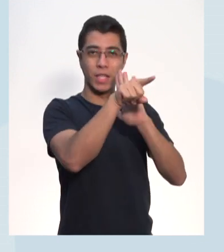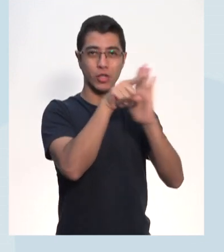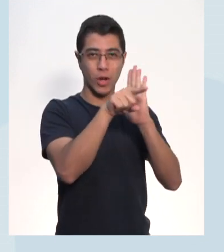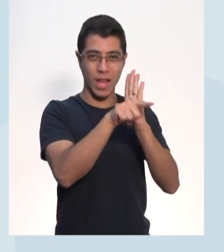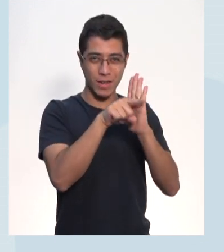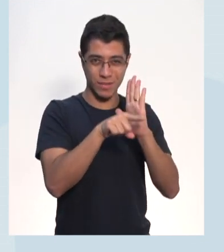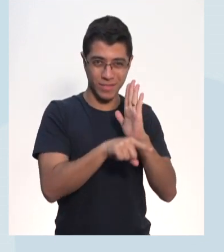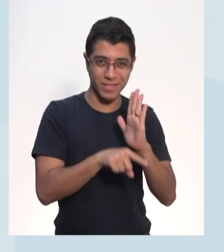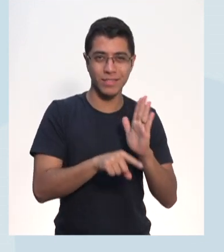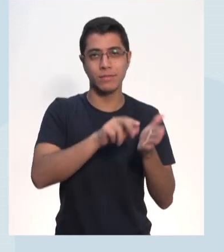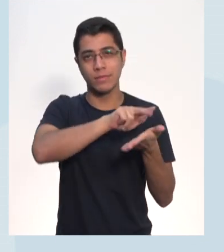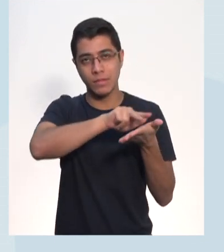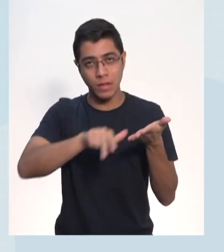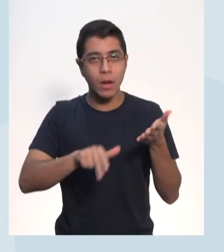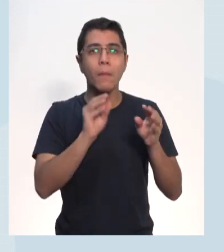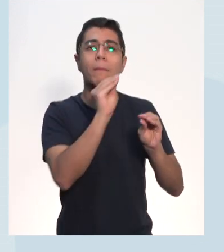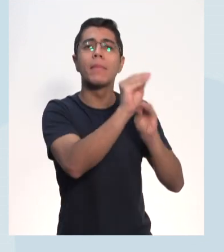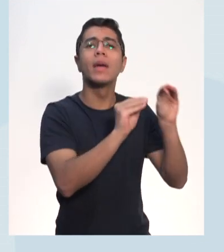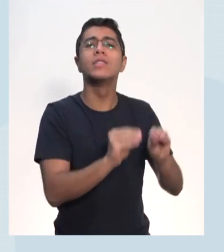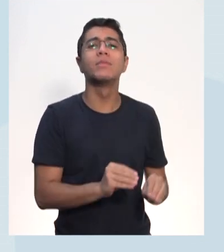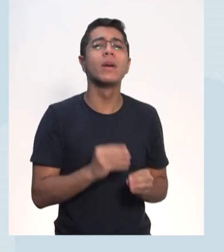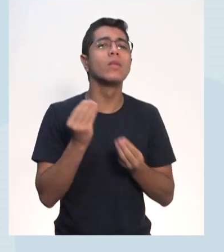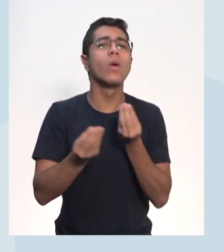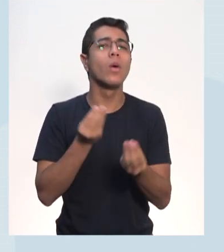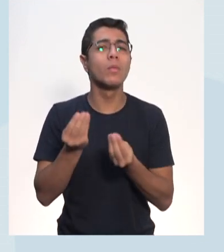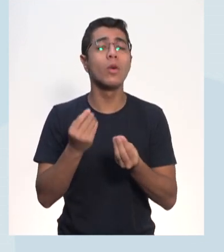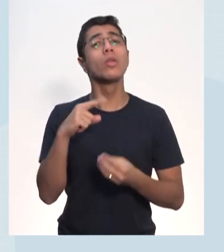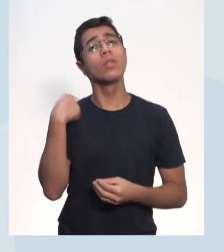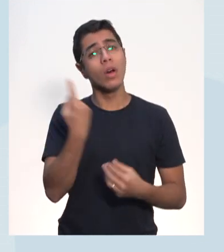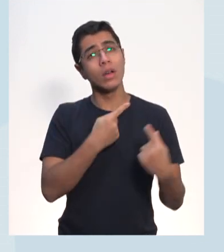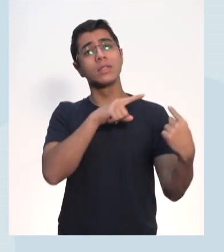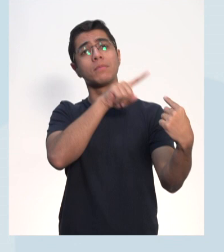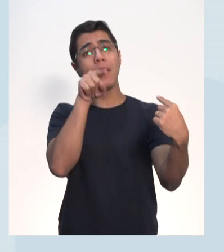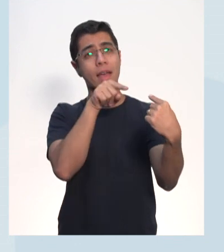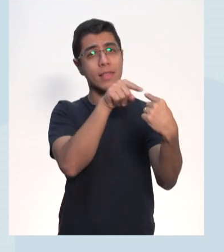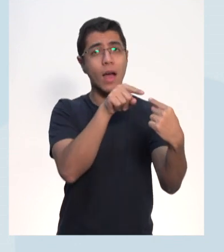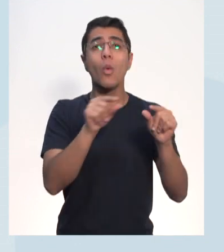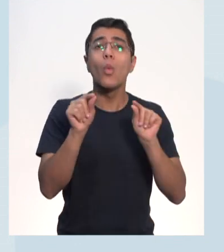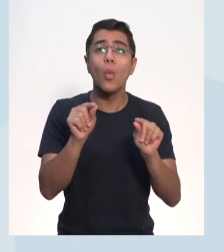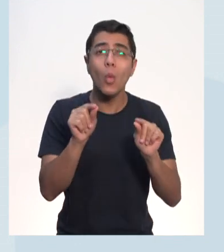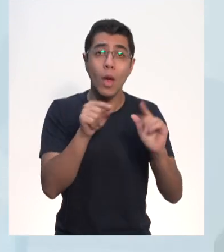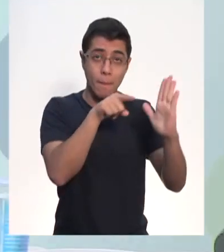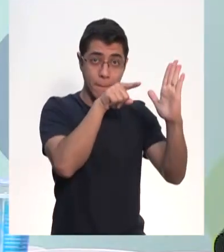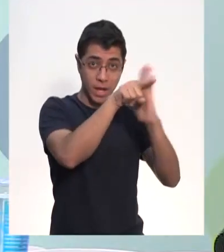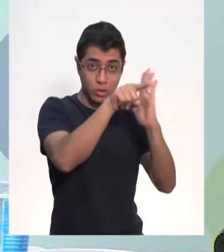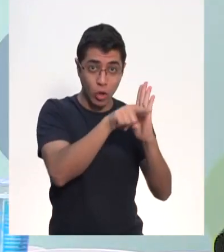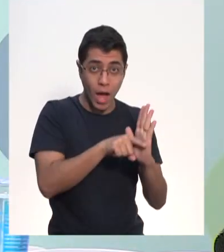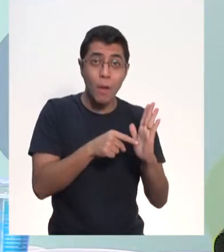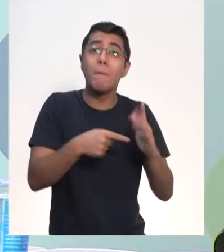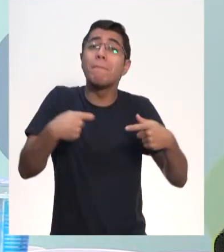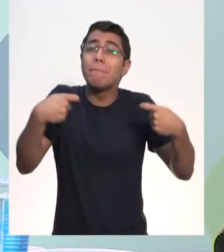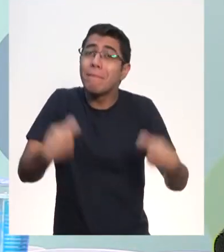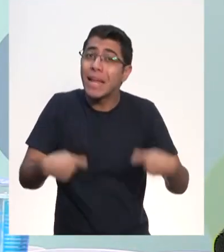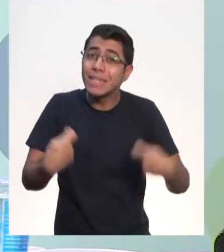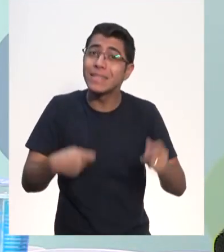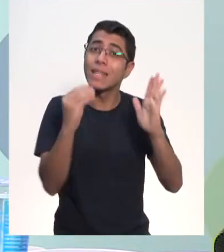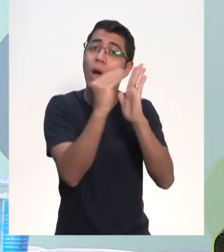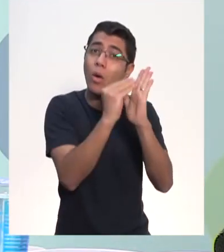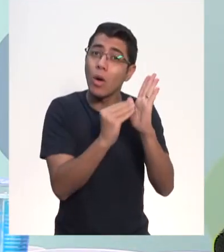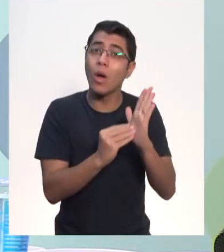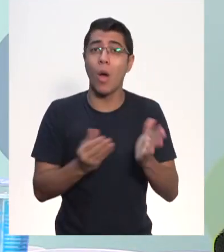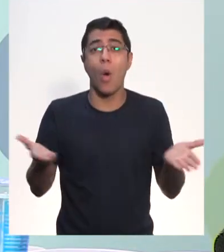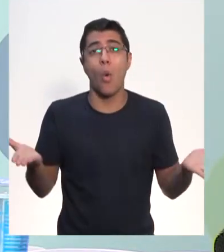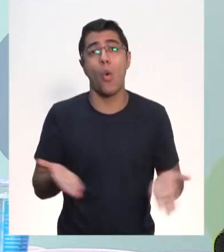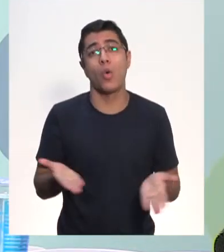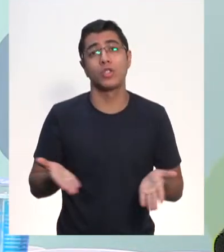nossa meta continua sendo que esses questionários sejam preenchidos até o final do dia de hoje, né? Então, eu vou passar rapidamente aqui